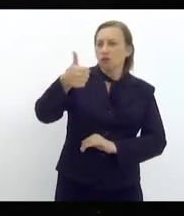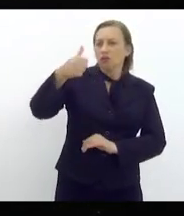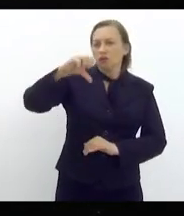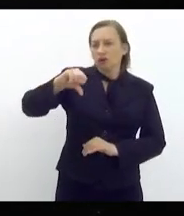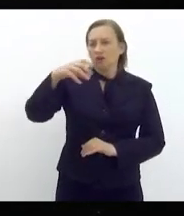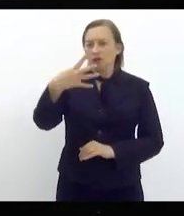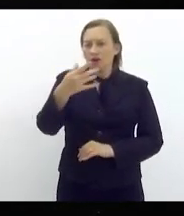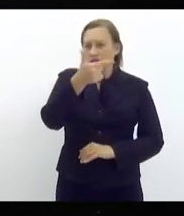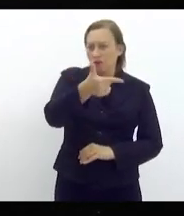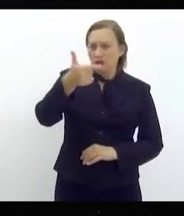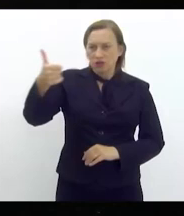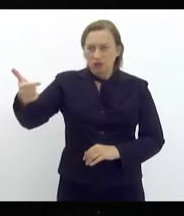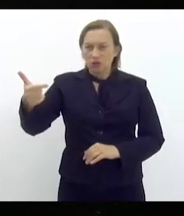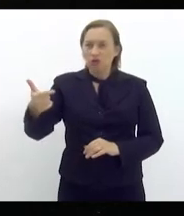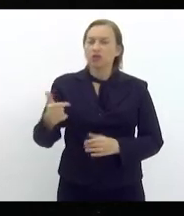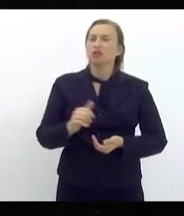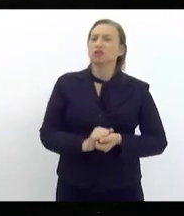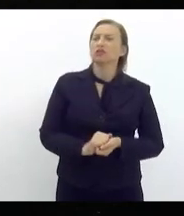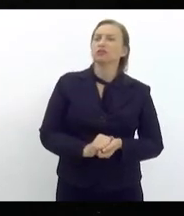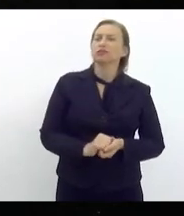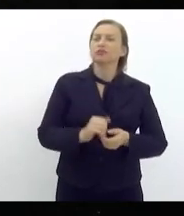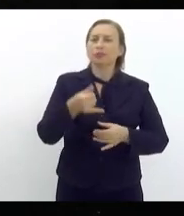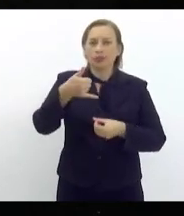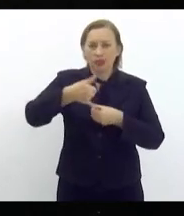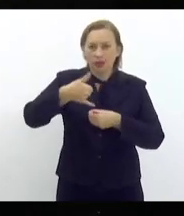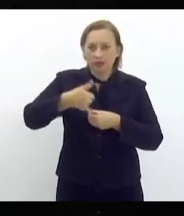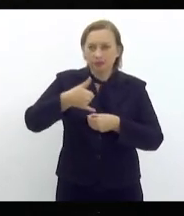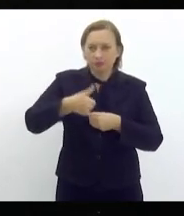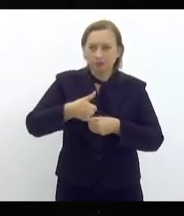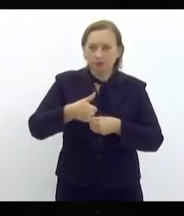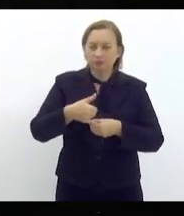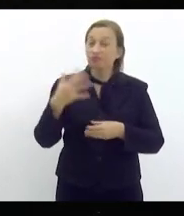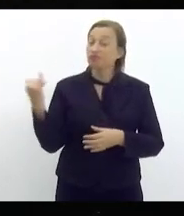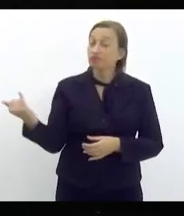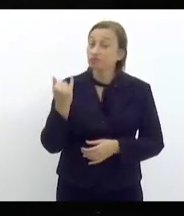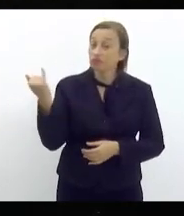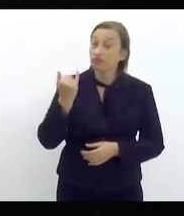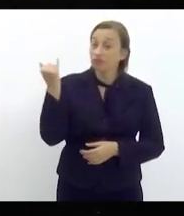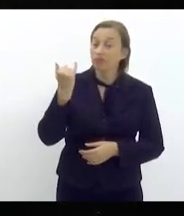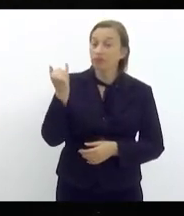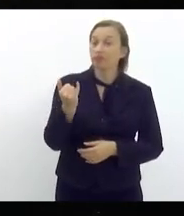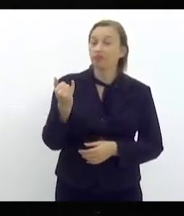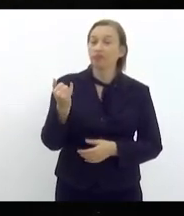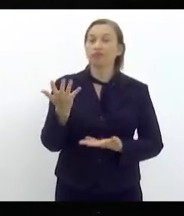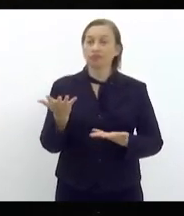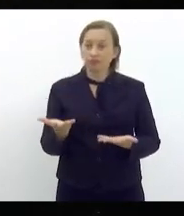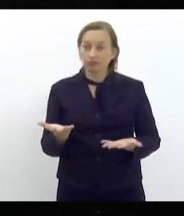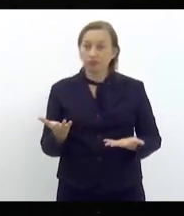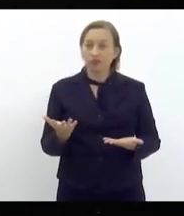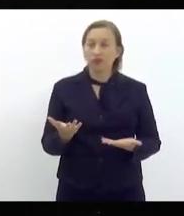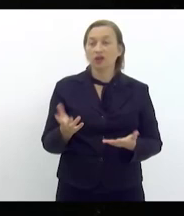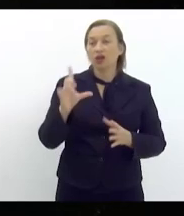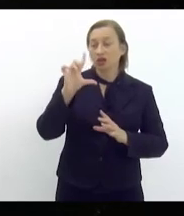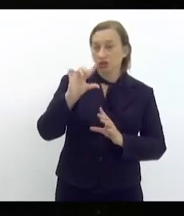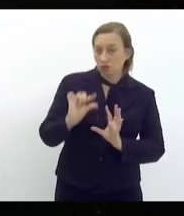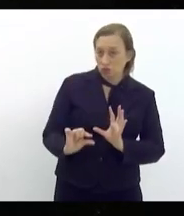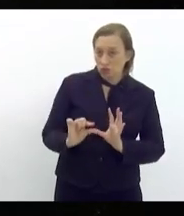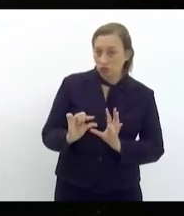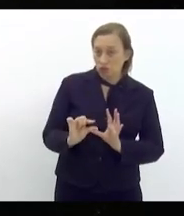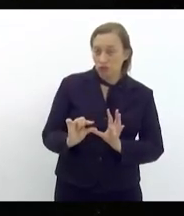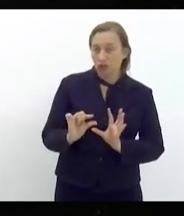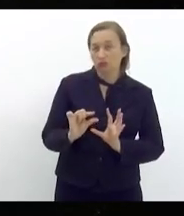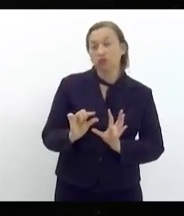que definiu os combustíveis como bens essenciais, e, sem dúvida nenhuma, reduziu de forma